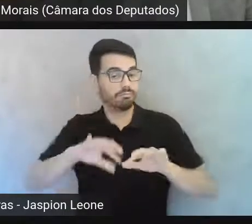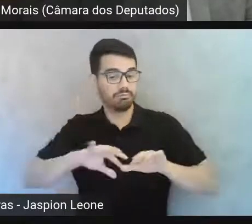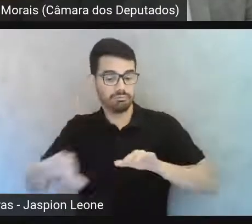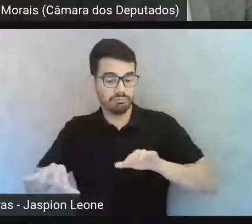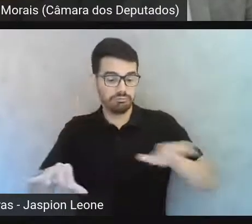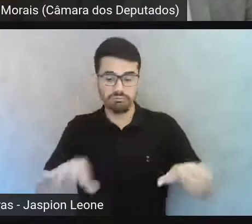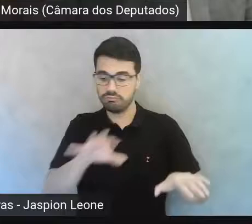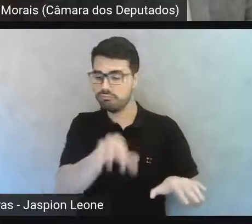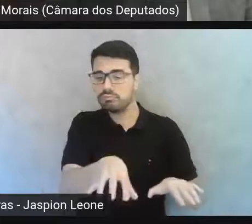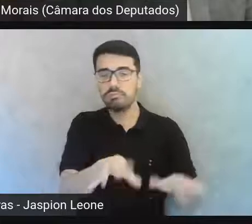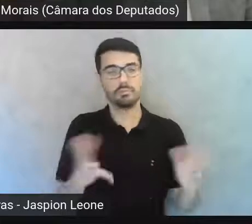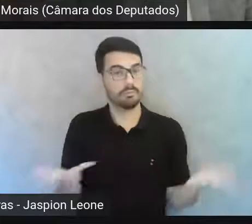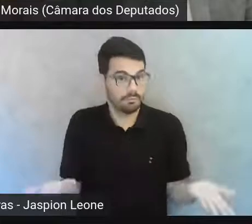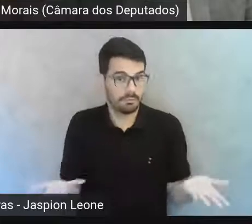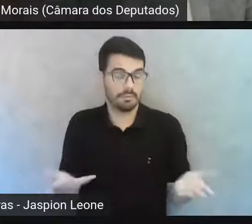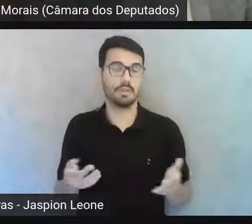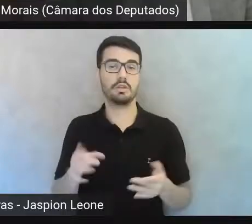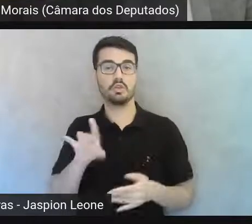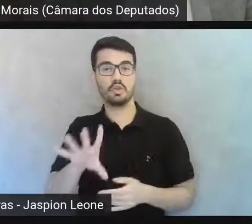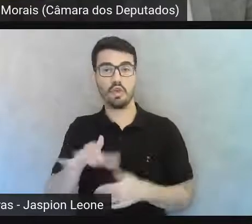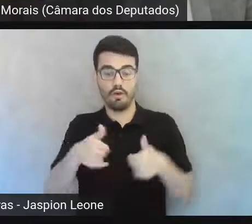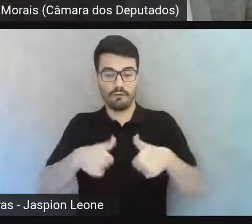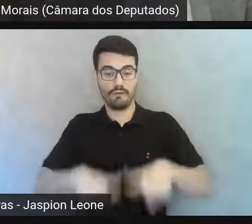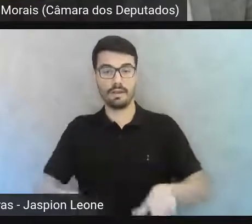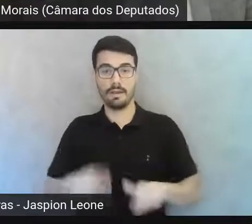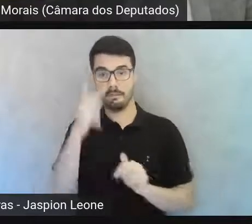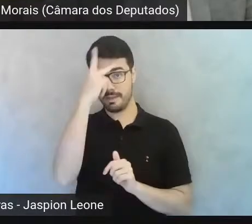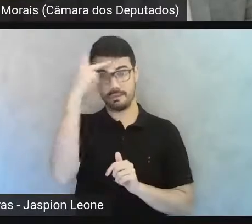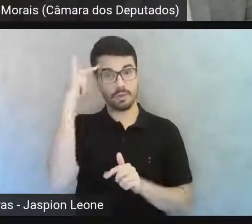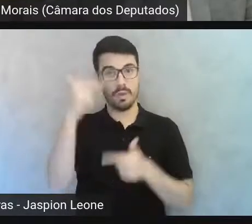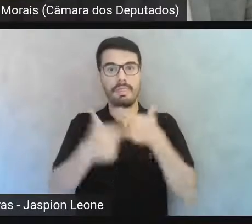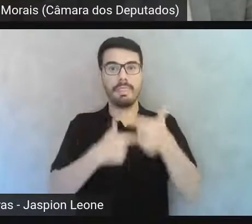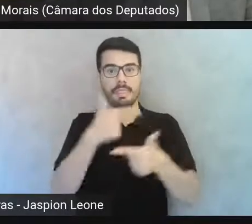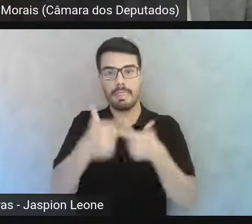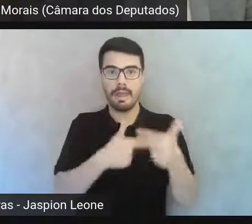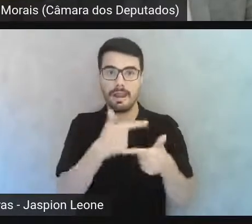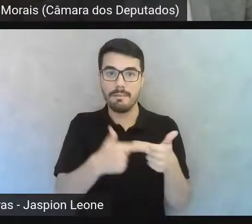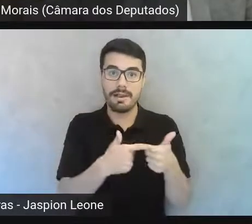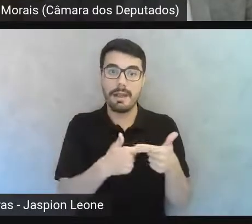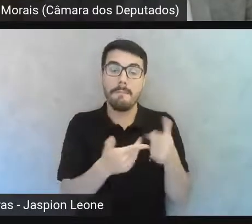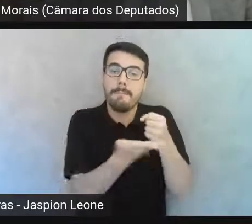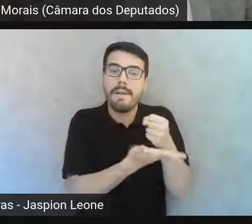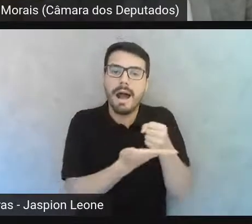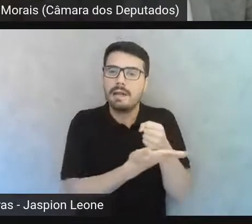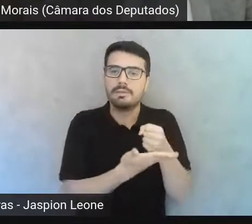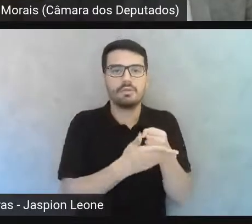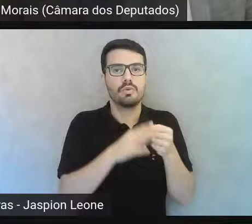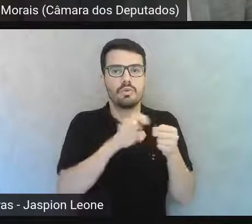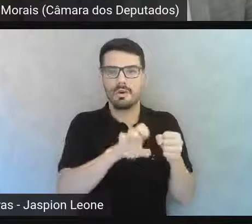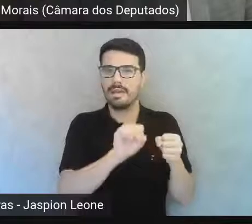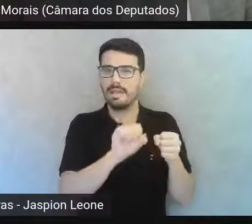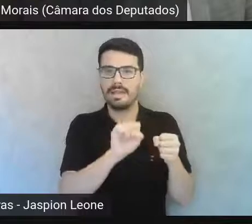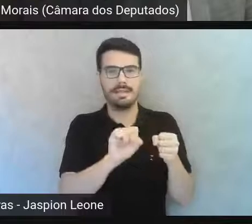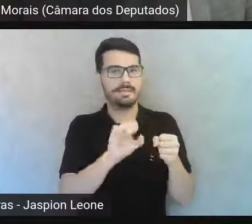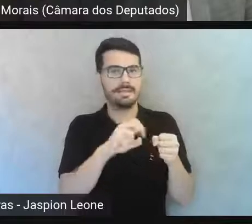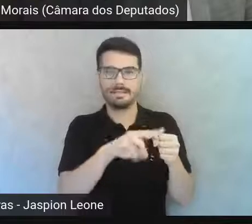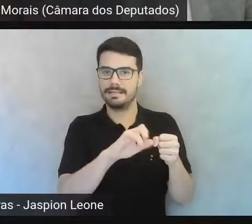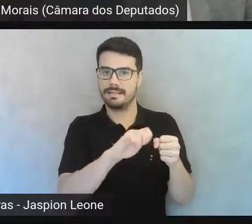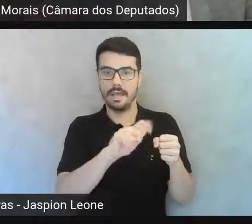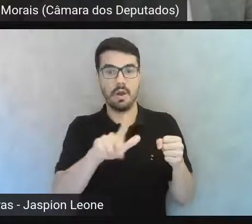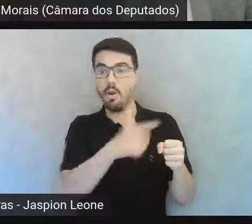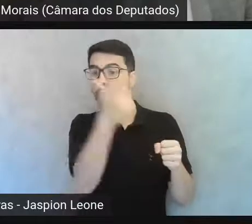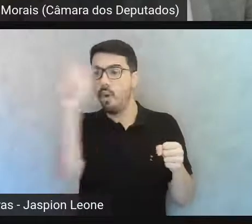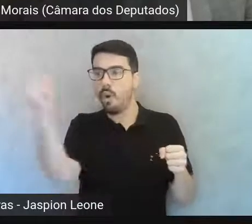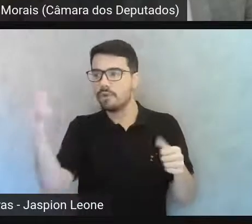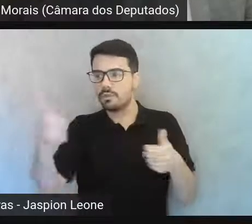lá, olha, só fica as pessoas no trabalho com a atividade essencial de governo, o resto vai mandar para casa.